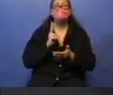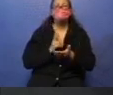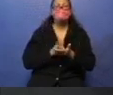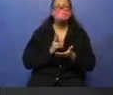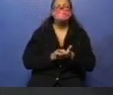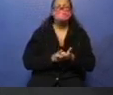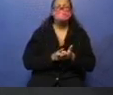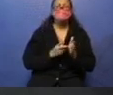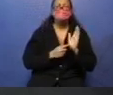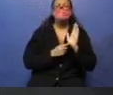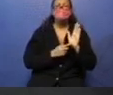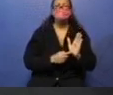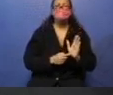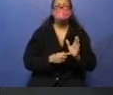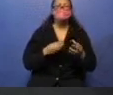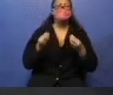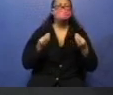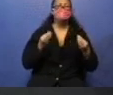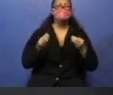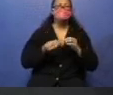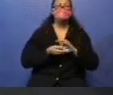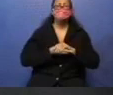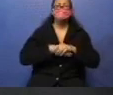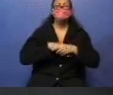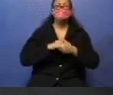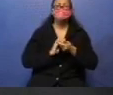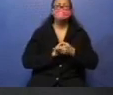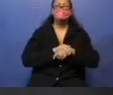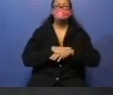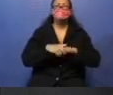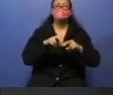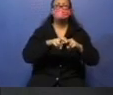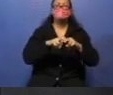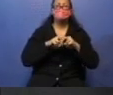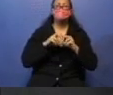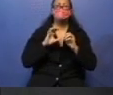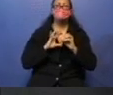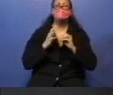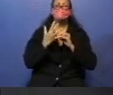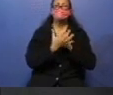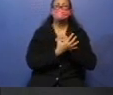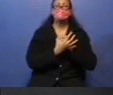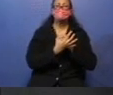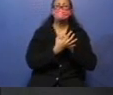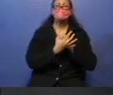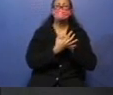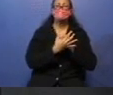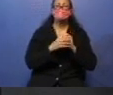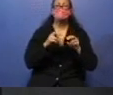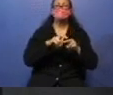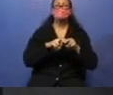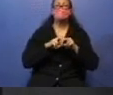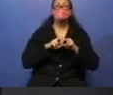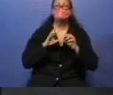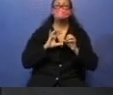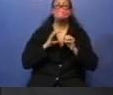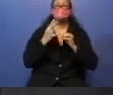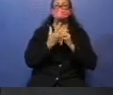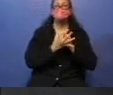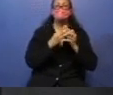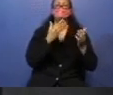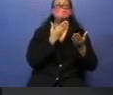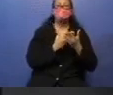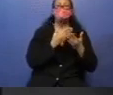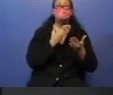causa do nosso novo vírus que está aí, por causa do Covid. Então, dá uma